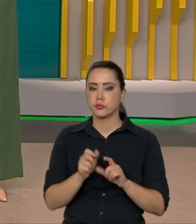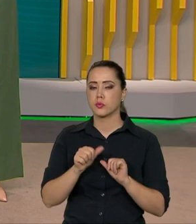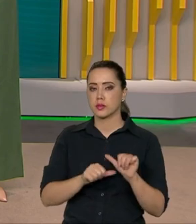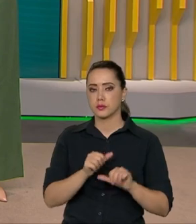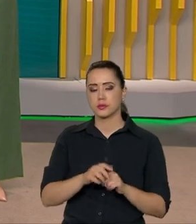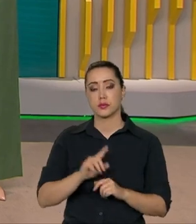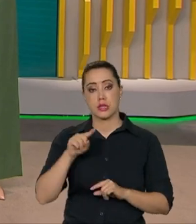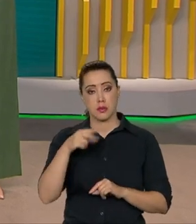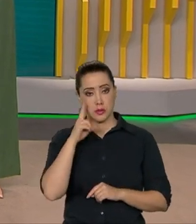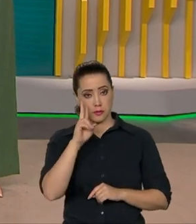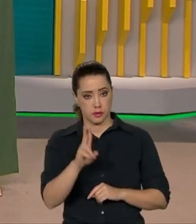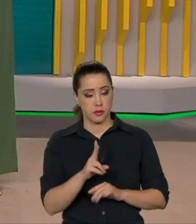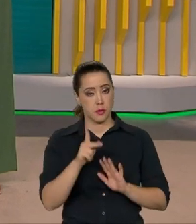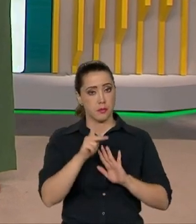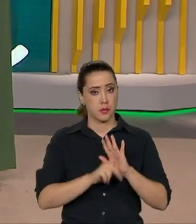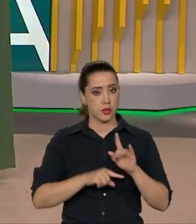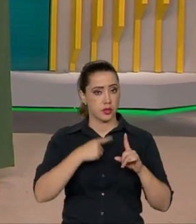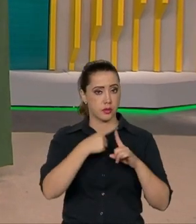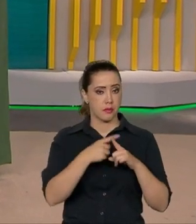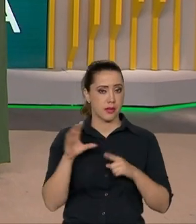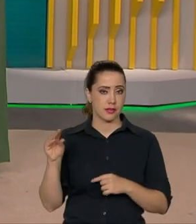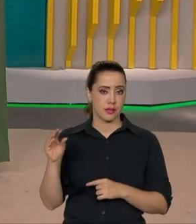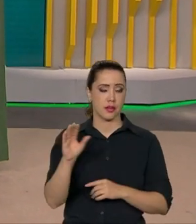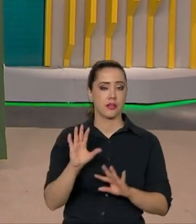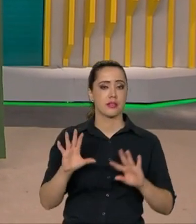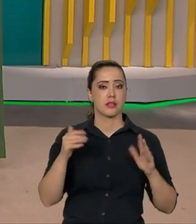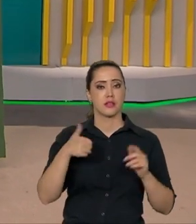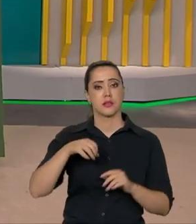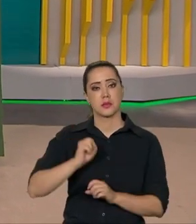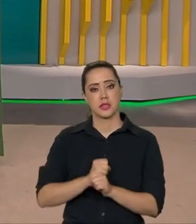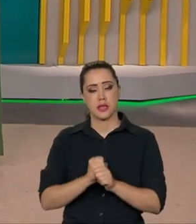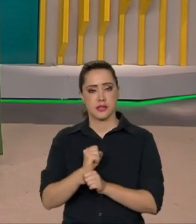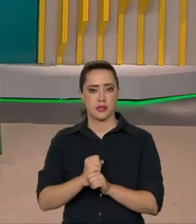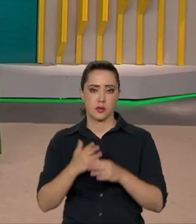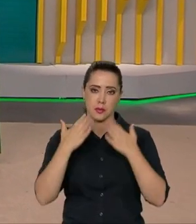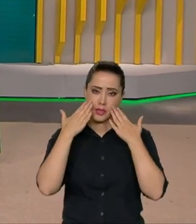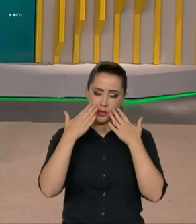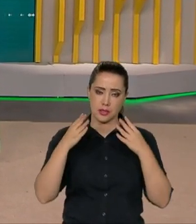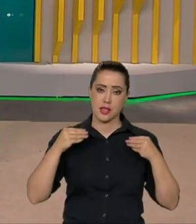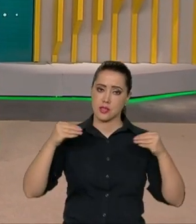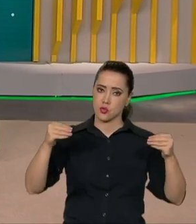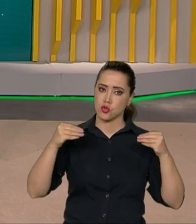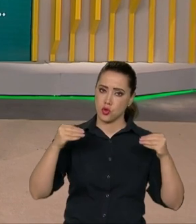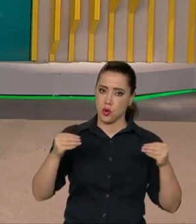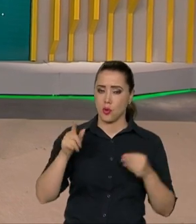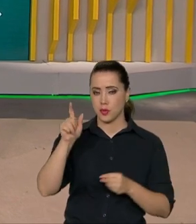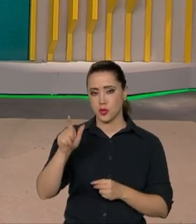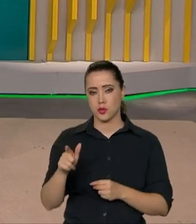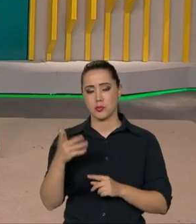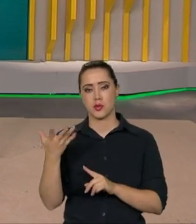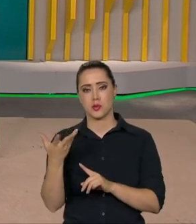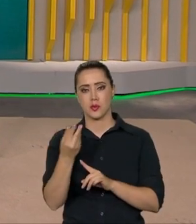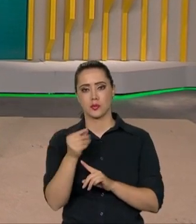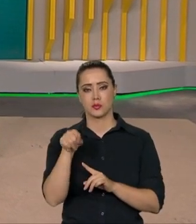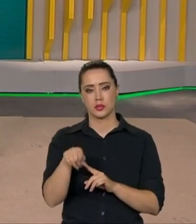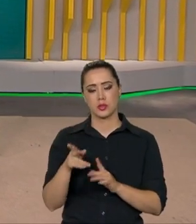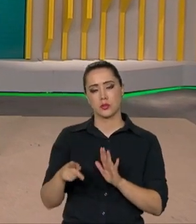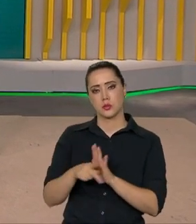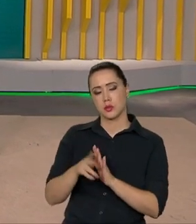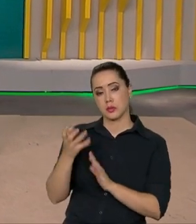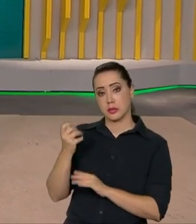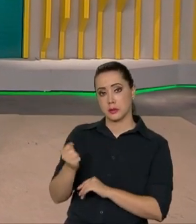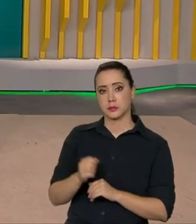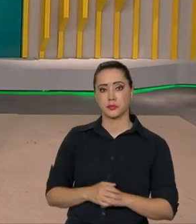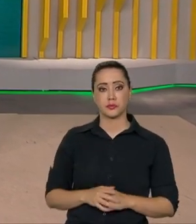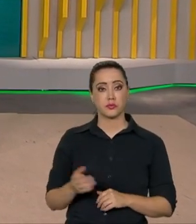No próximo bloco, Projeto Mais Algodão celebra 10 anos com exposição de roupas de artesãos beneficiados. E mais,